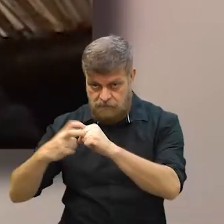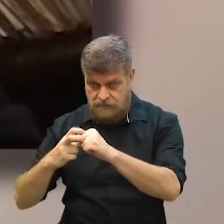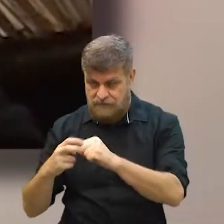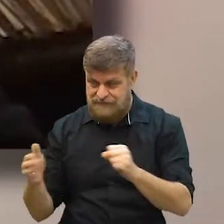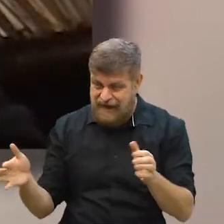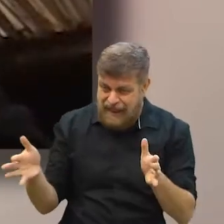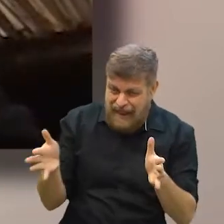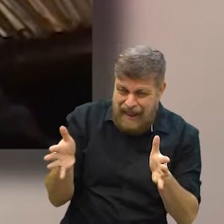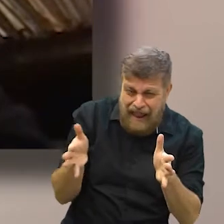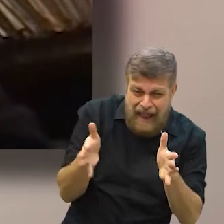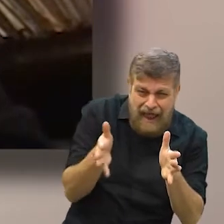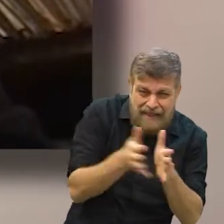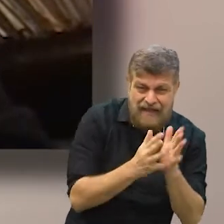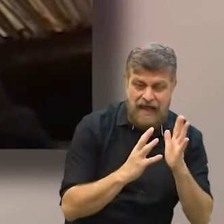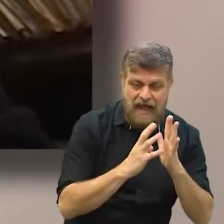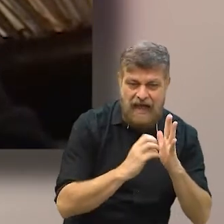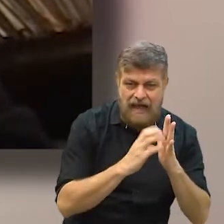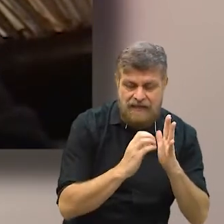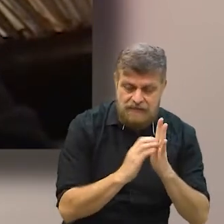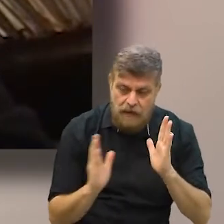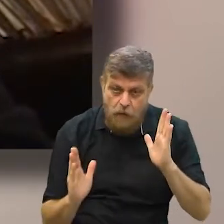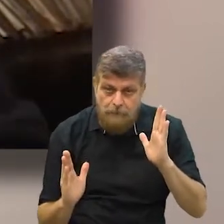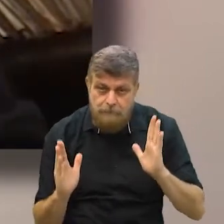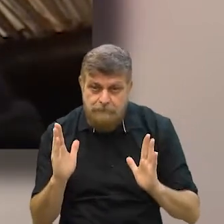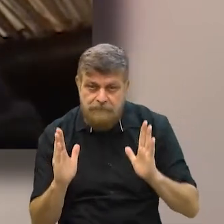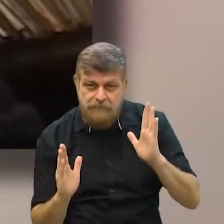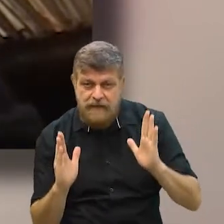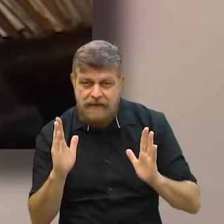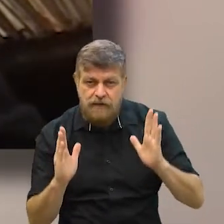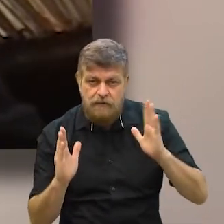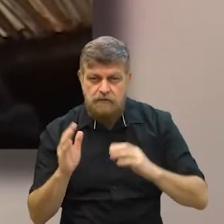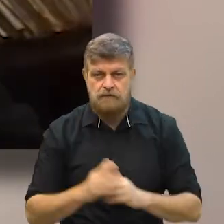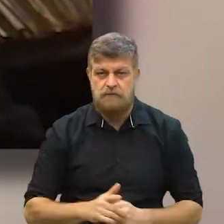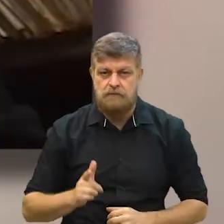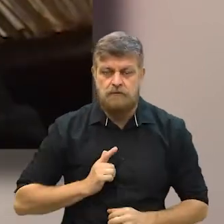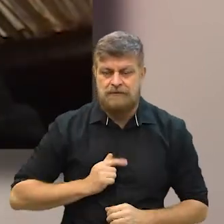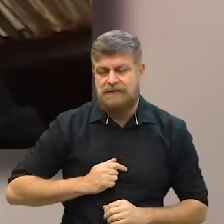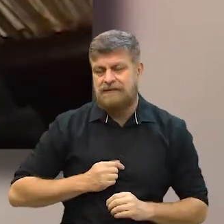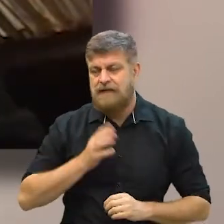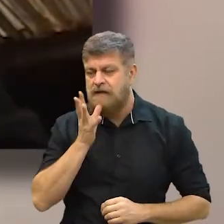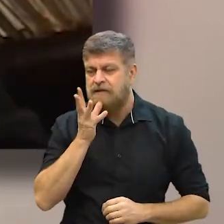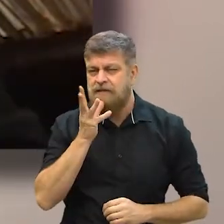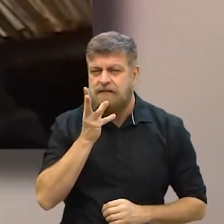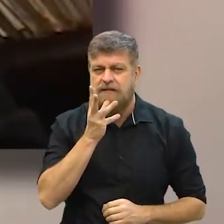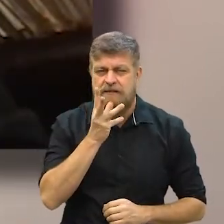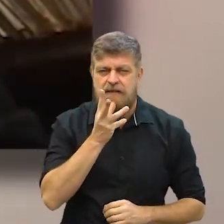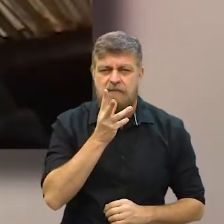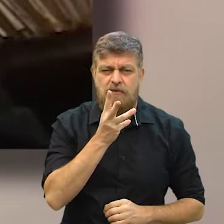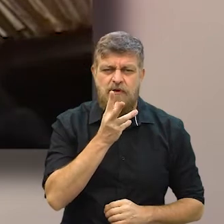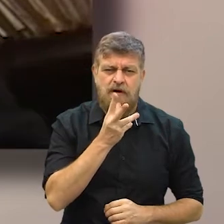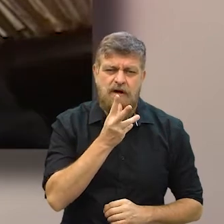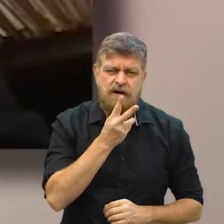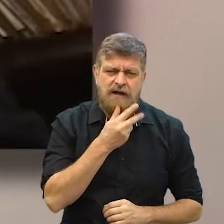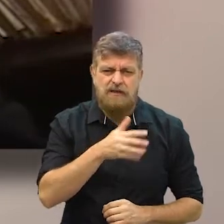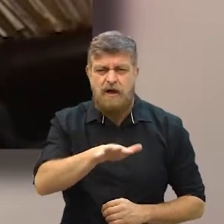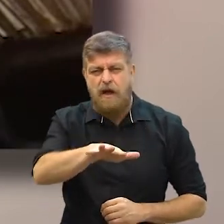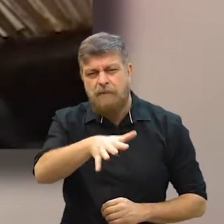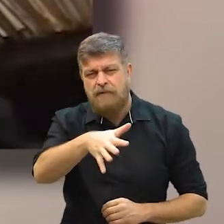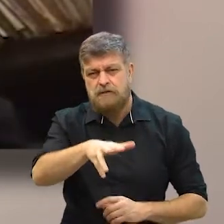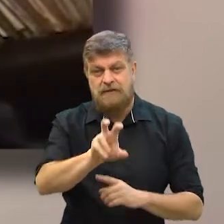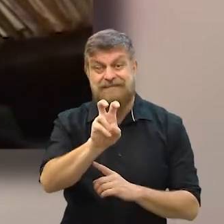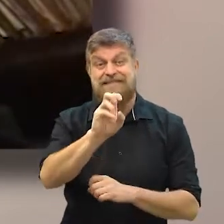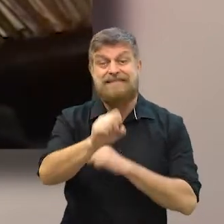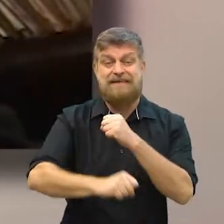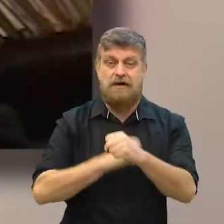desenvolvimento da AIDS, há um período relativamente longo, que pode se dar aí, em média em